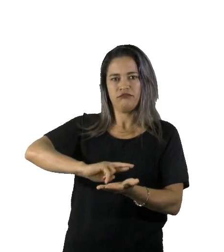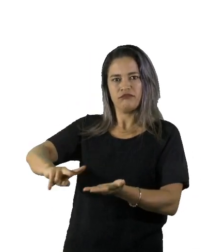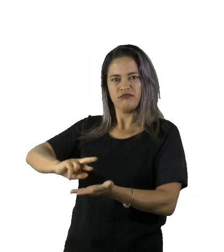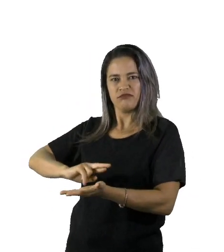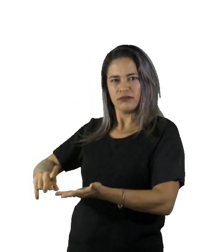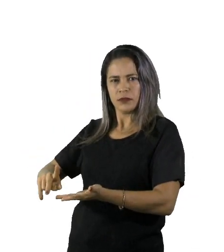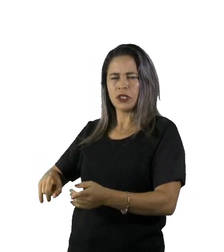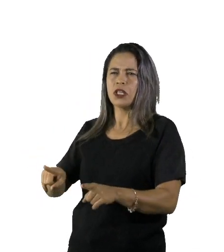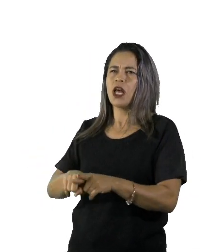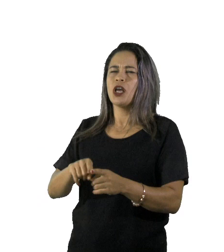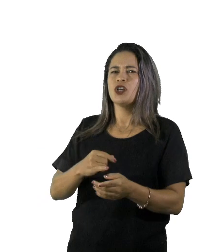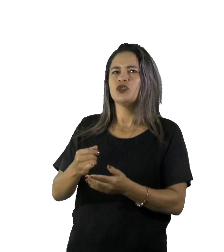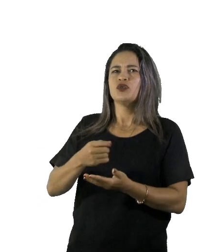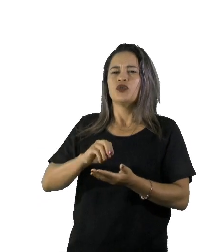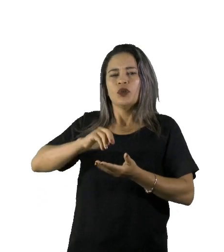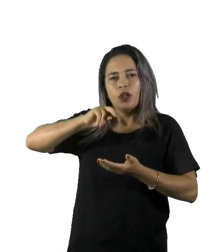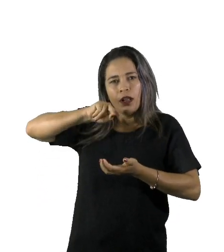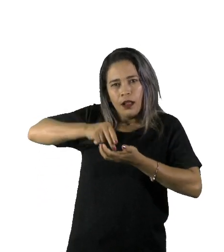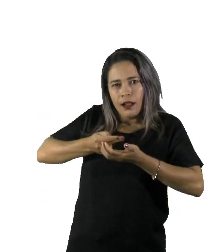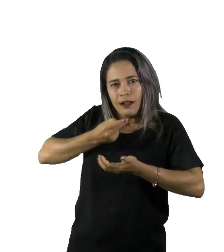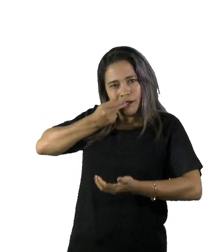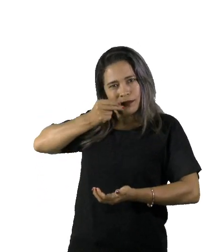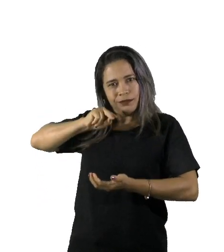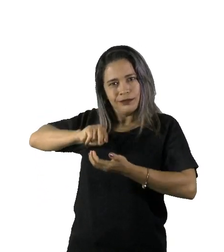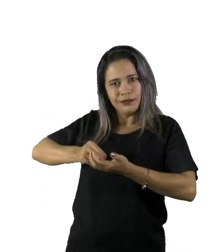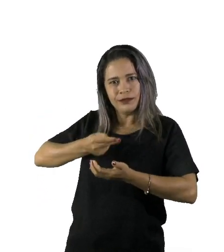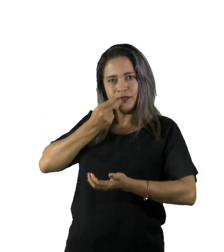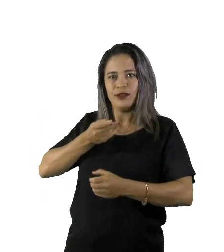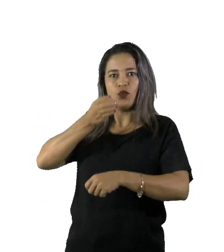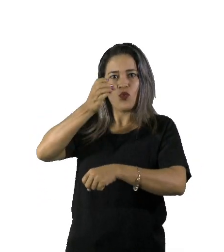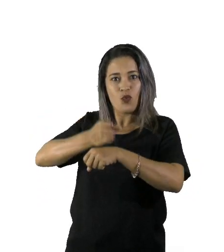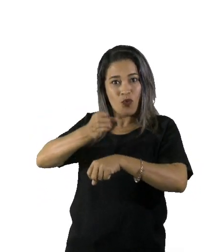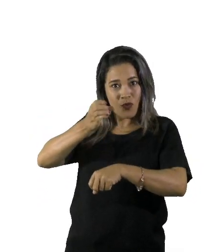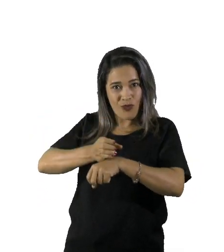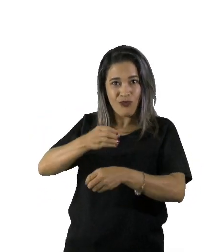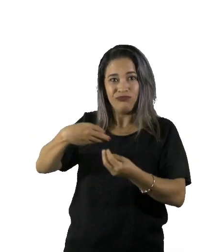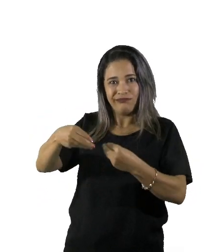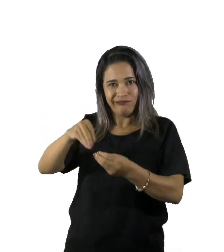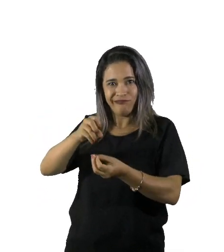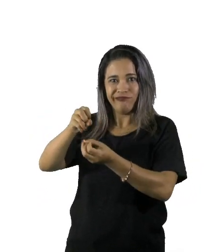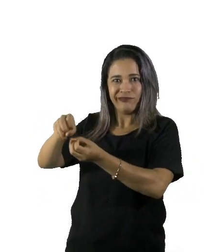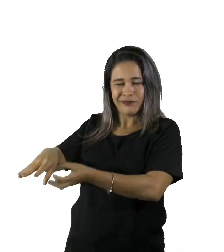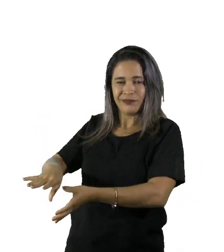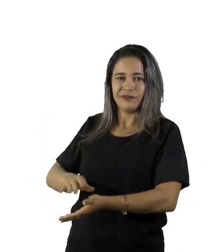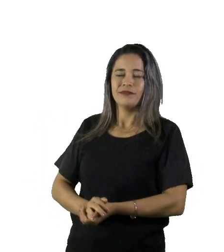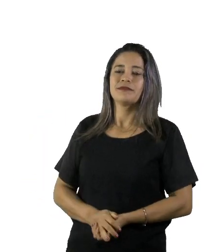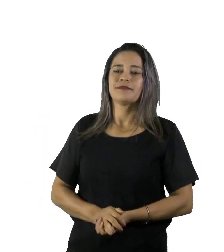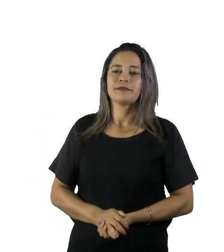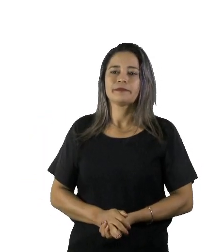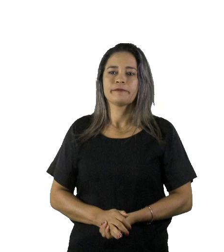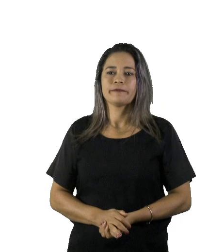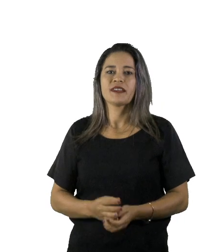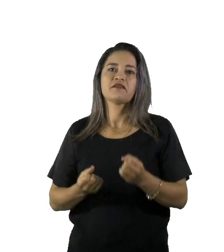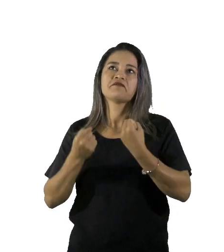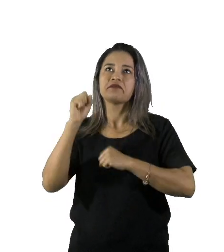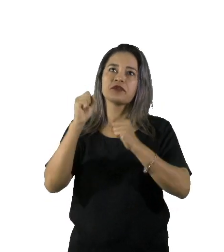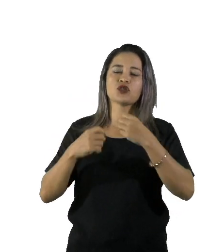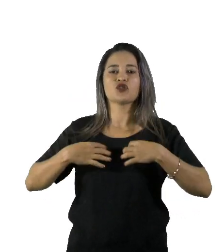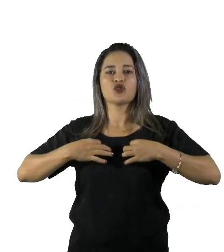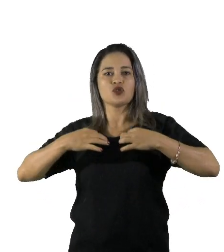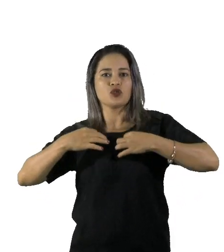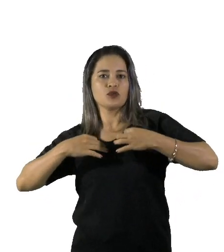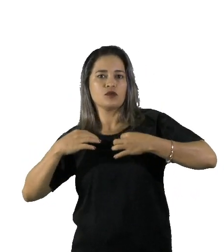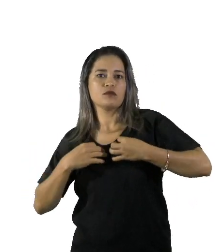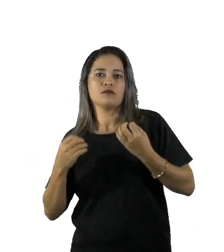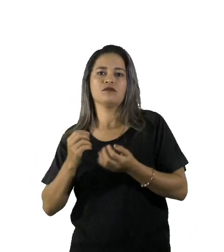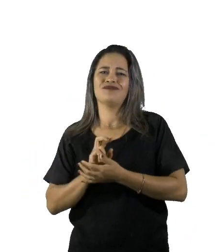um iogurte, desde um copo descartável, desde a fabricação de roupas, é